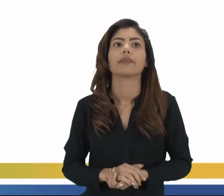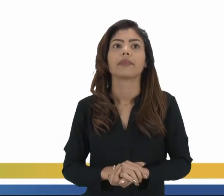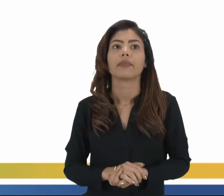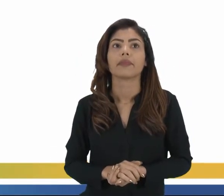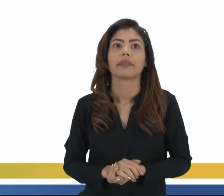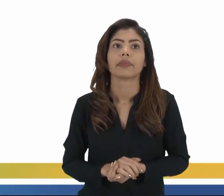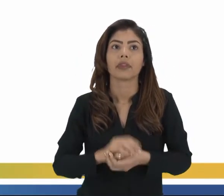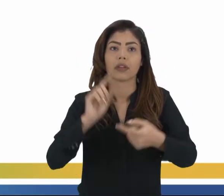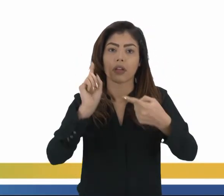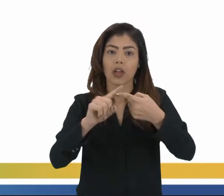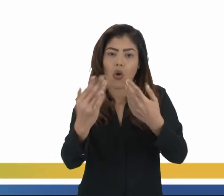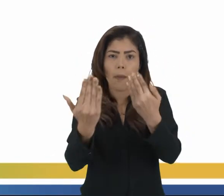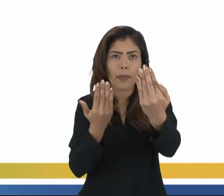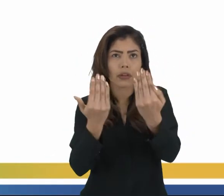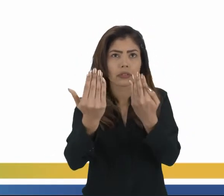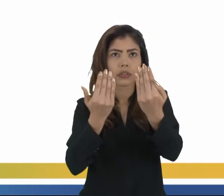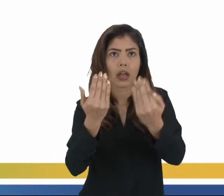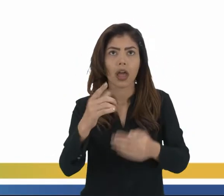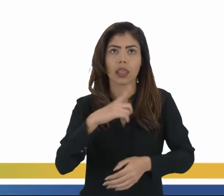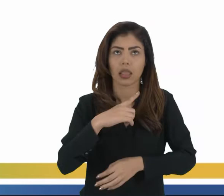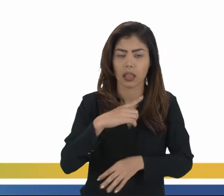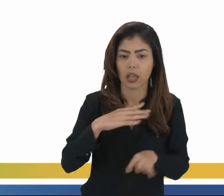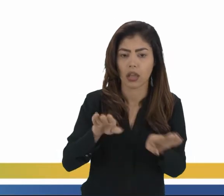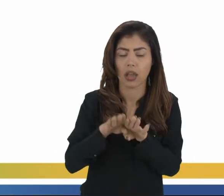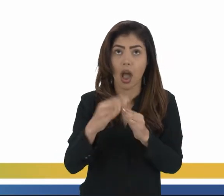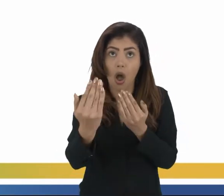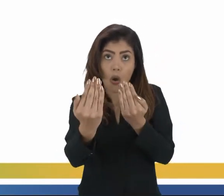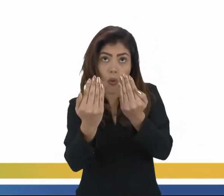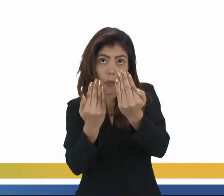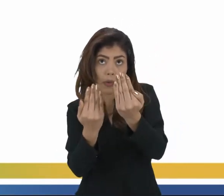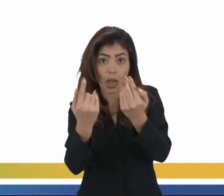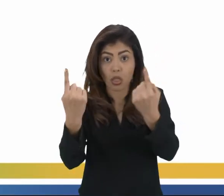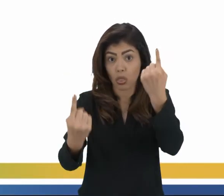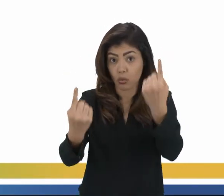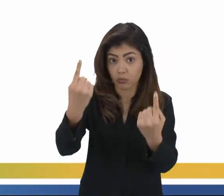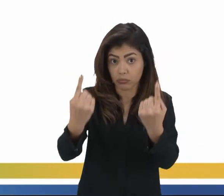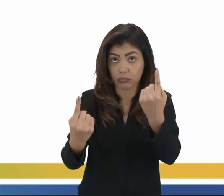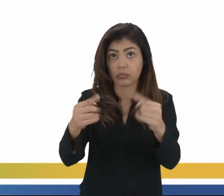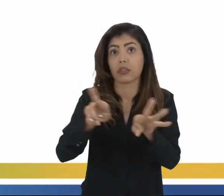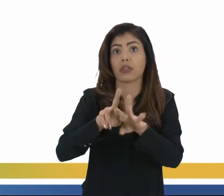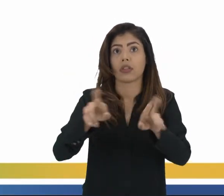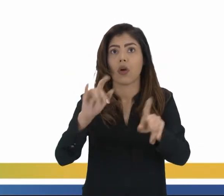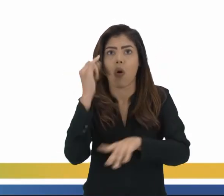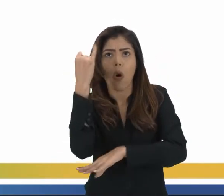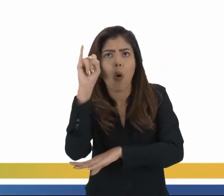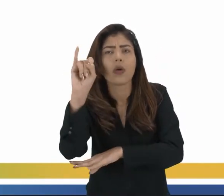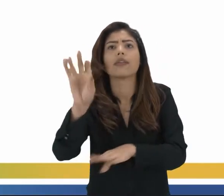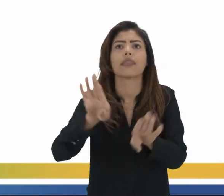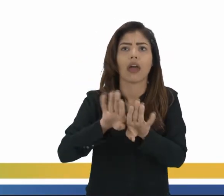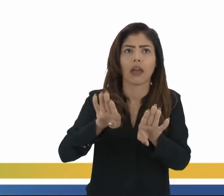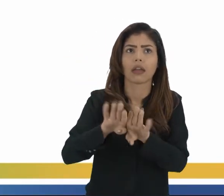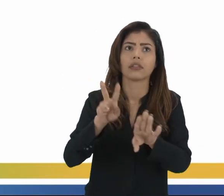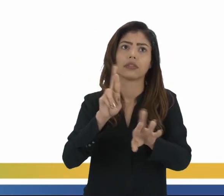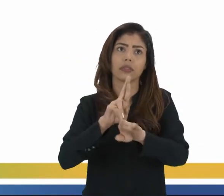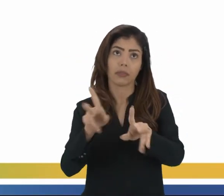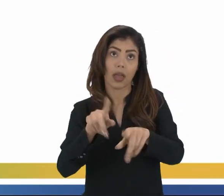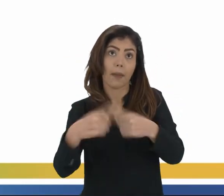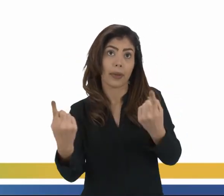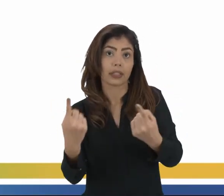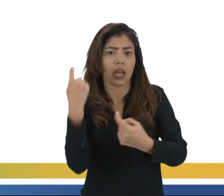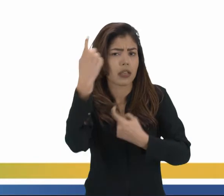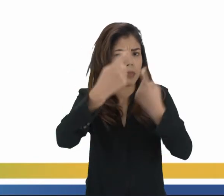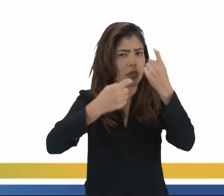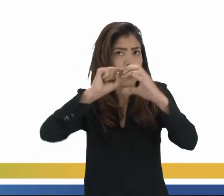Símil, ou comparação, consiste em comparar duas coisas ou conceitos para dar uma ideia